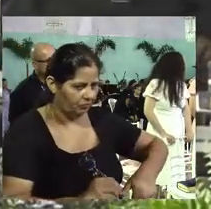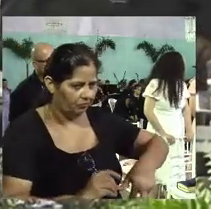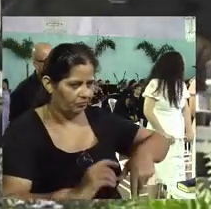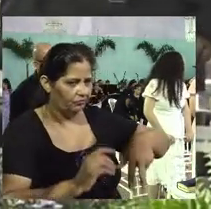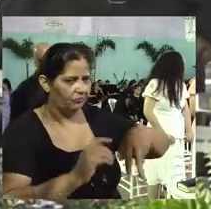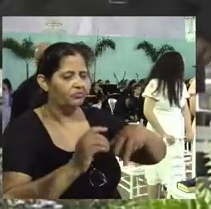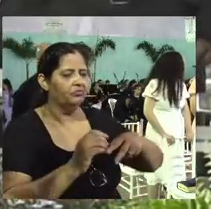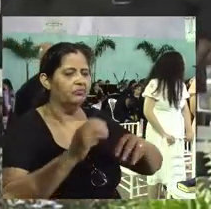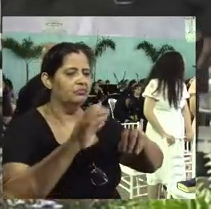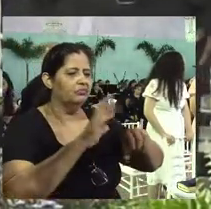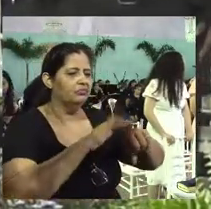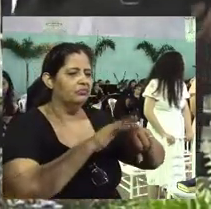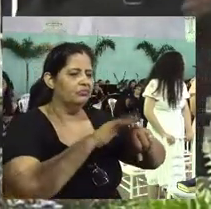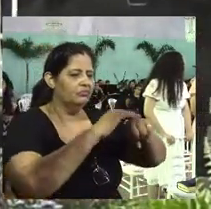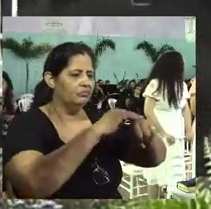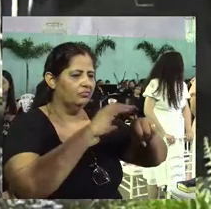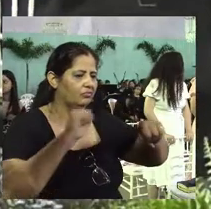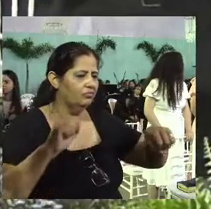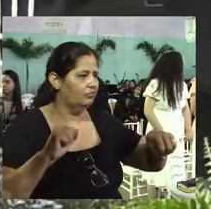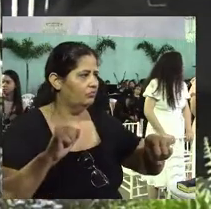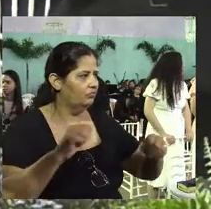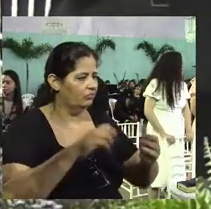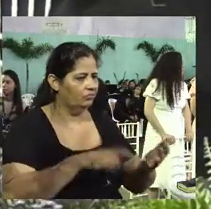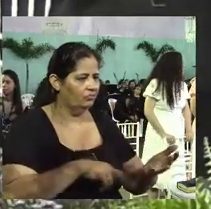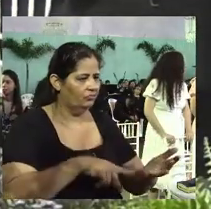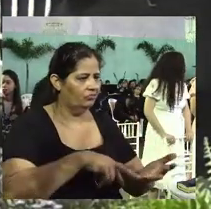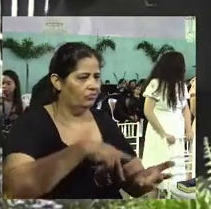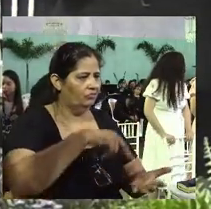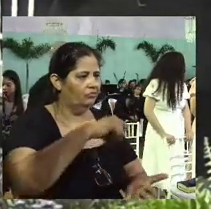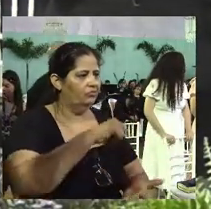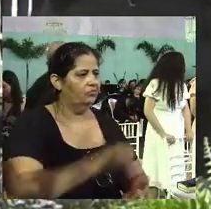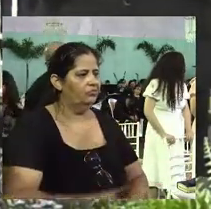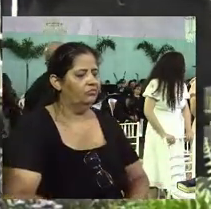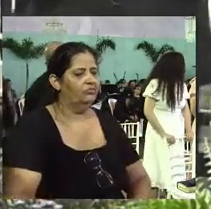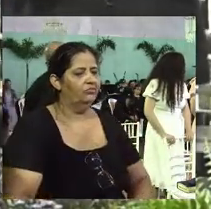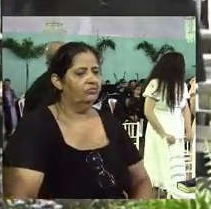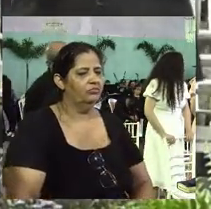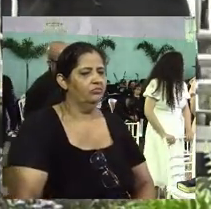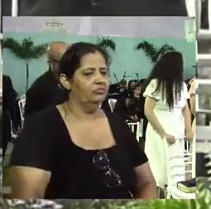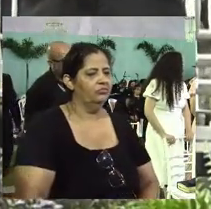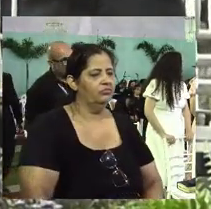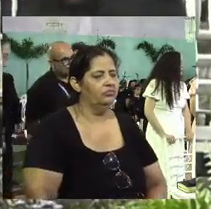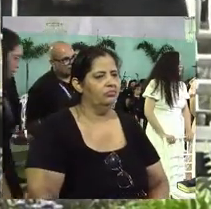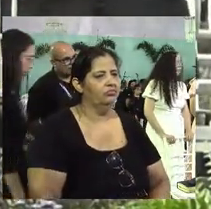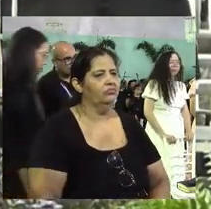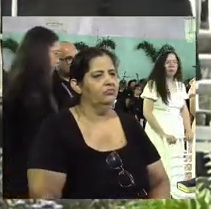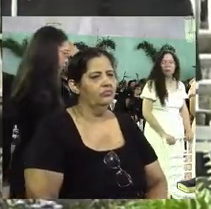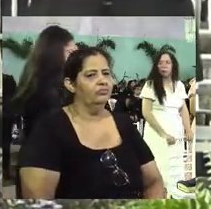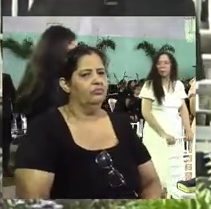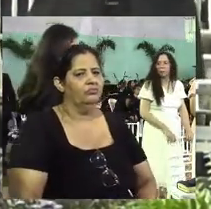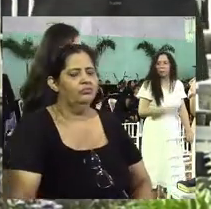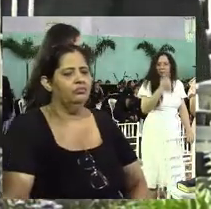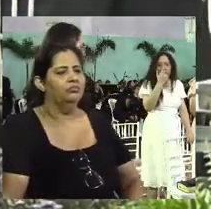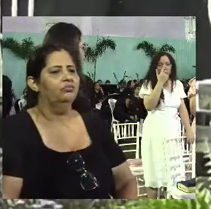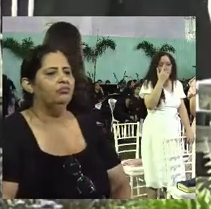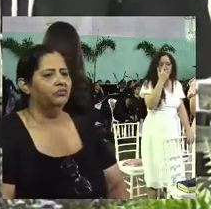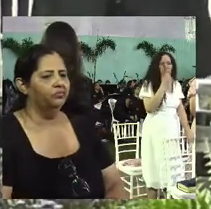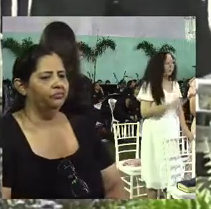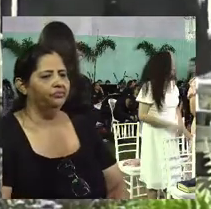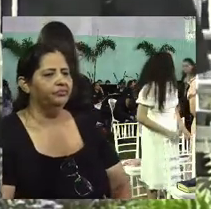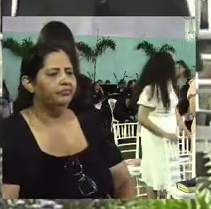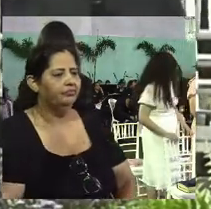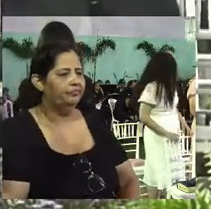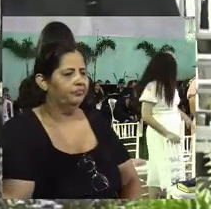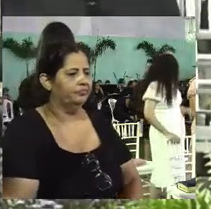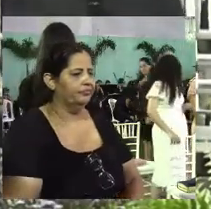foi curado o senhor foi Sobe aqui só quem foi curado rapidinho não sobe que essa escada que nós vamos fazer